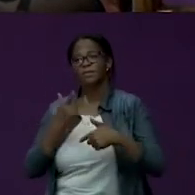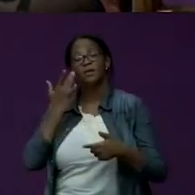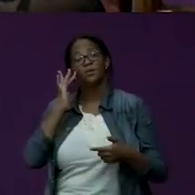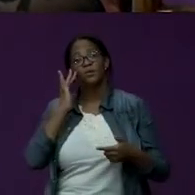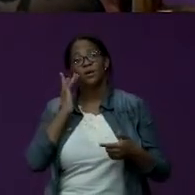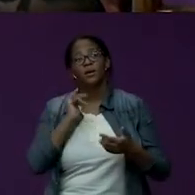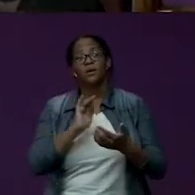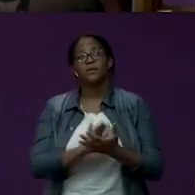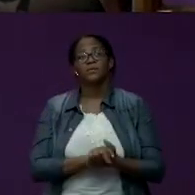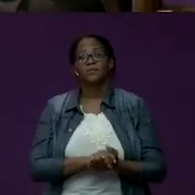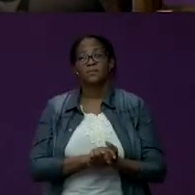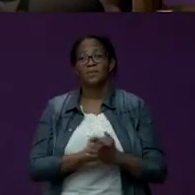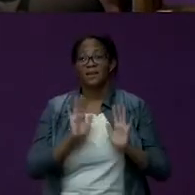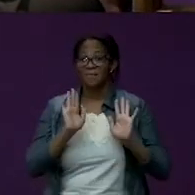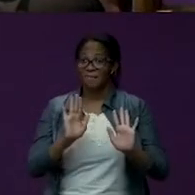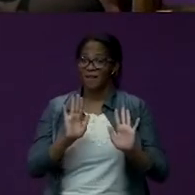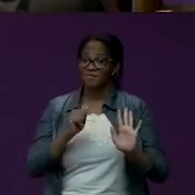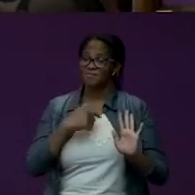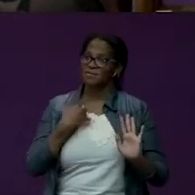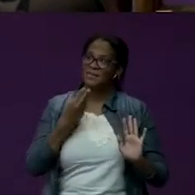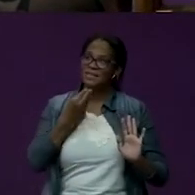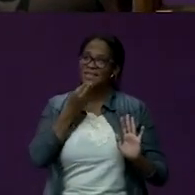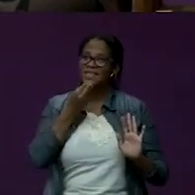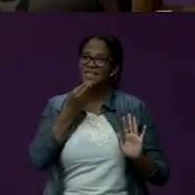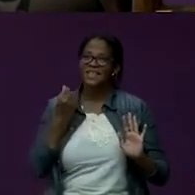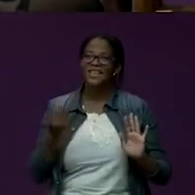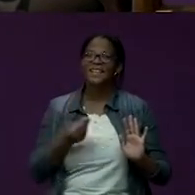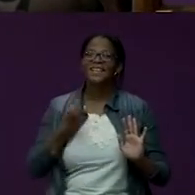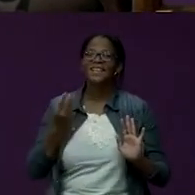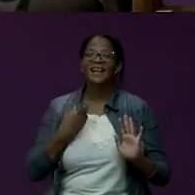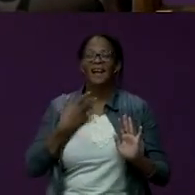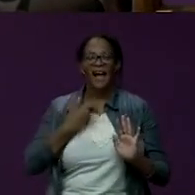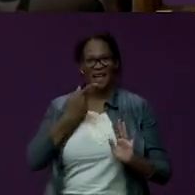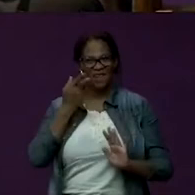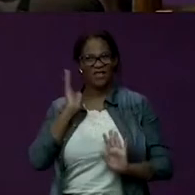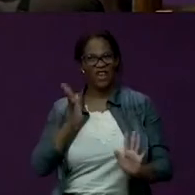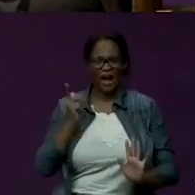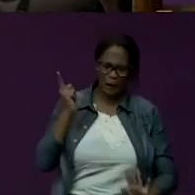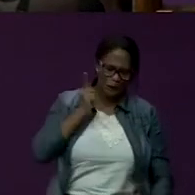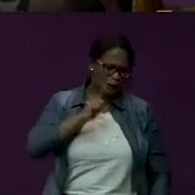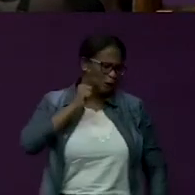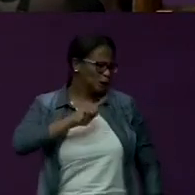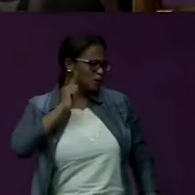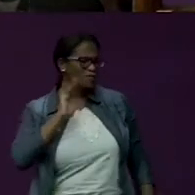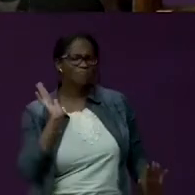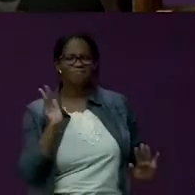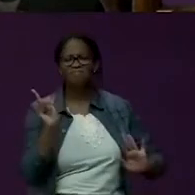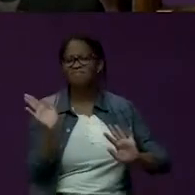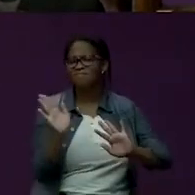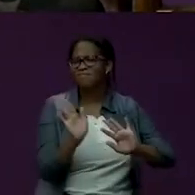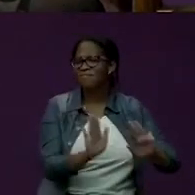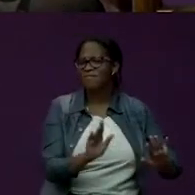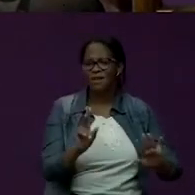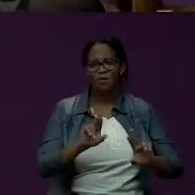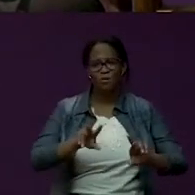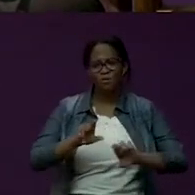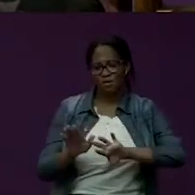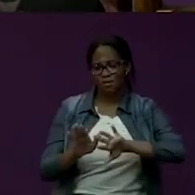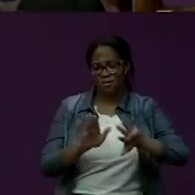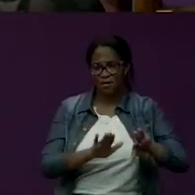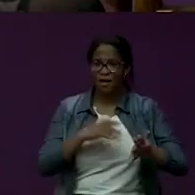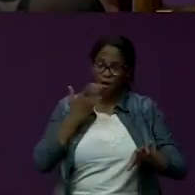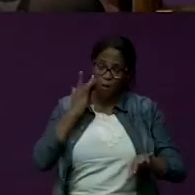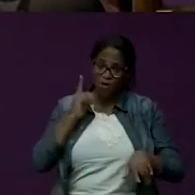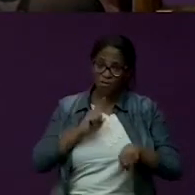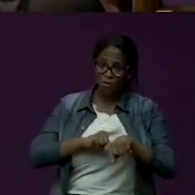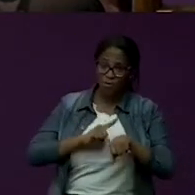assim, mas eu não fico, como se diz, cantando vitórias, né? Até porque eu acho que não é o caso, eu acho que a gente está num momento